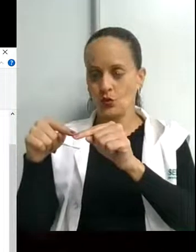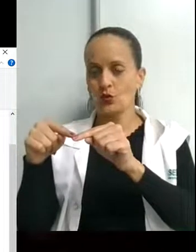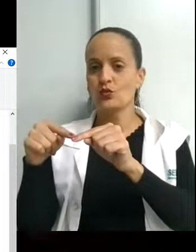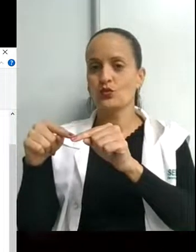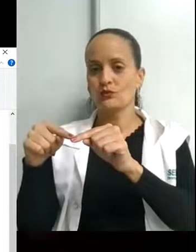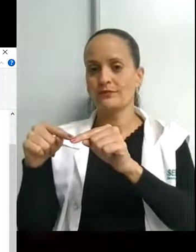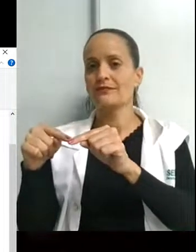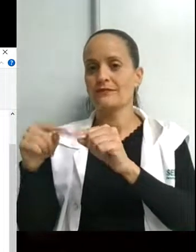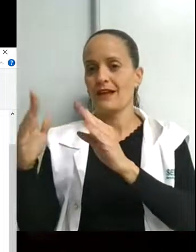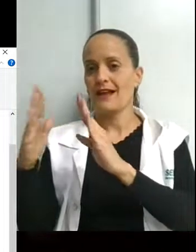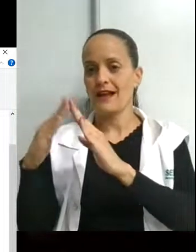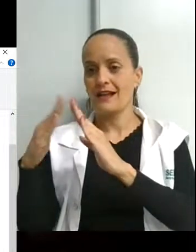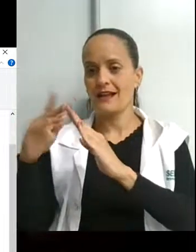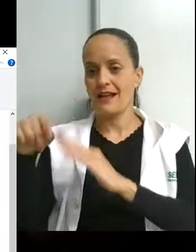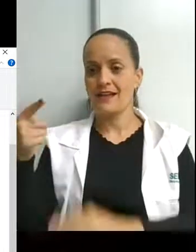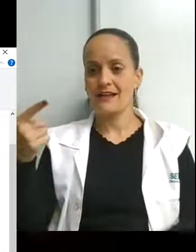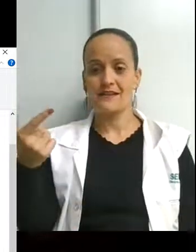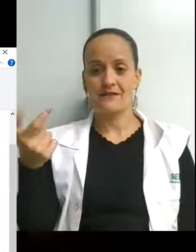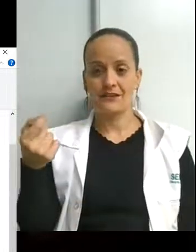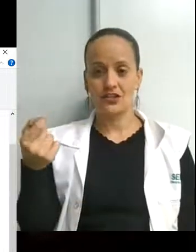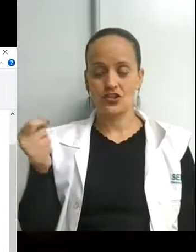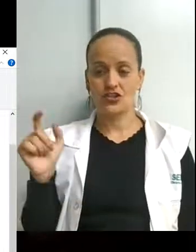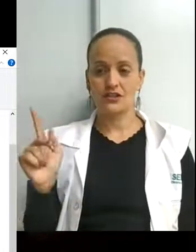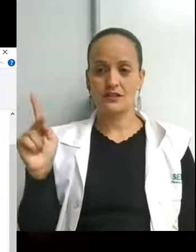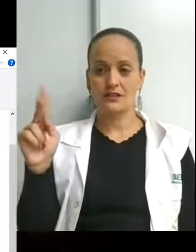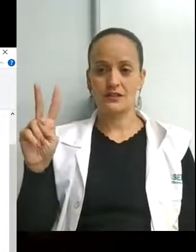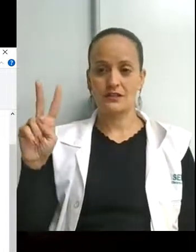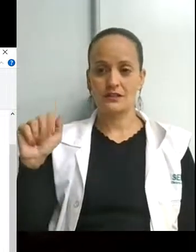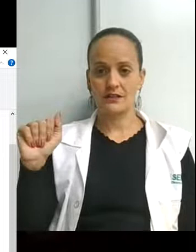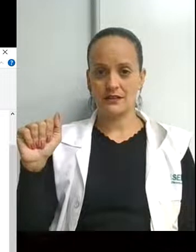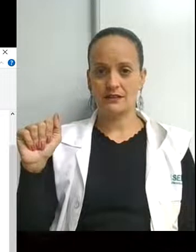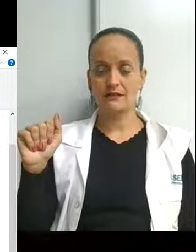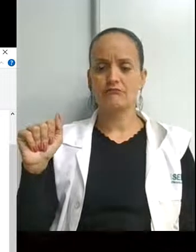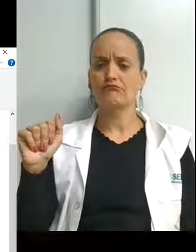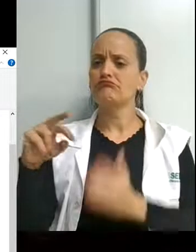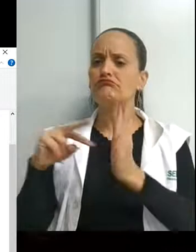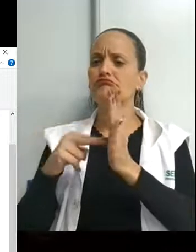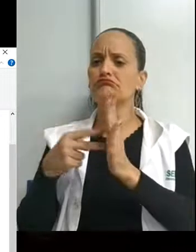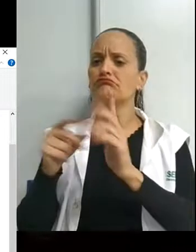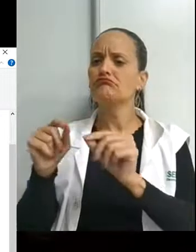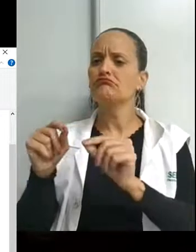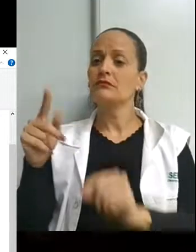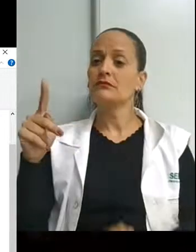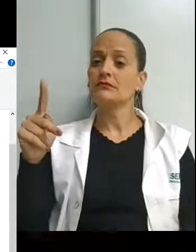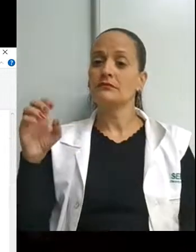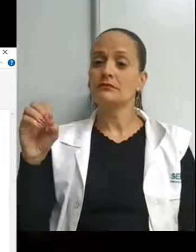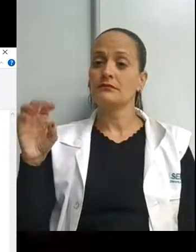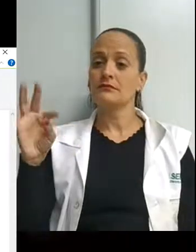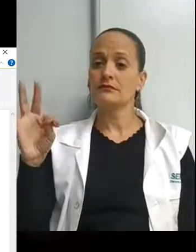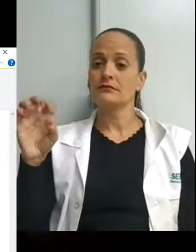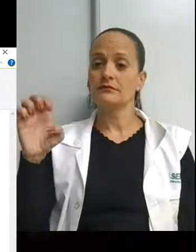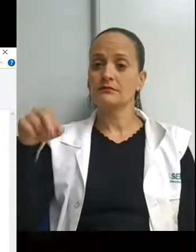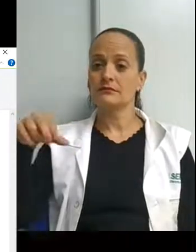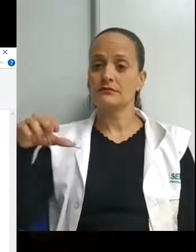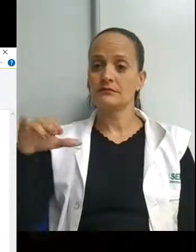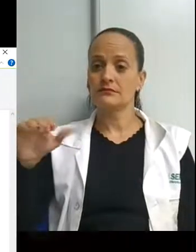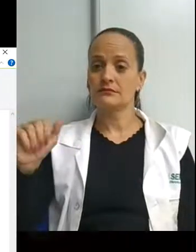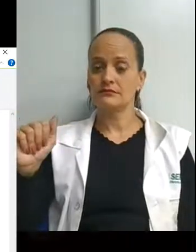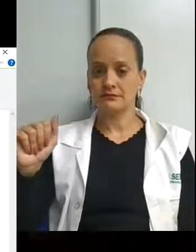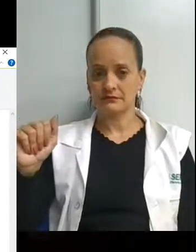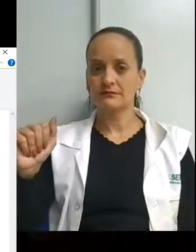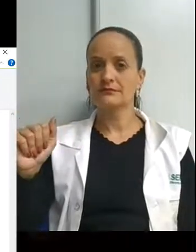O que isso aqui significa, professor? Isso aqui significa potência instalada. Vou escrever aqui, ó. Isso